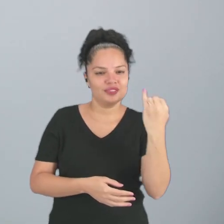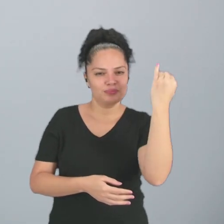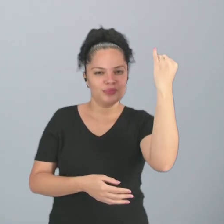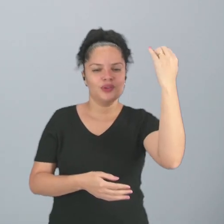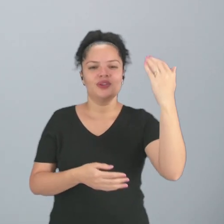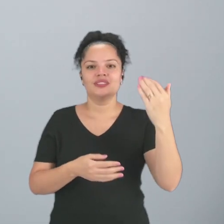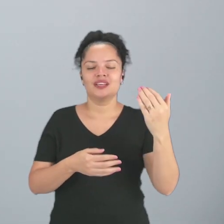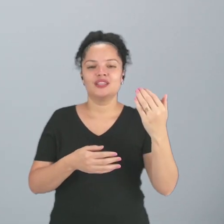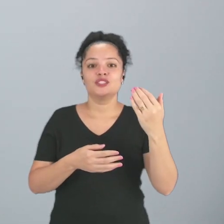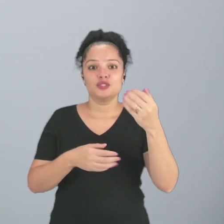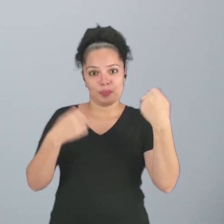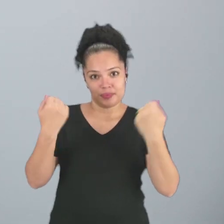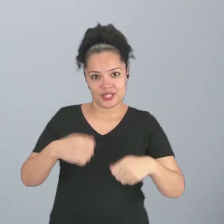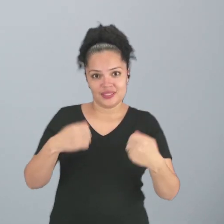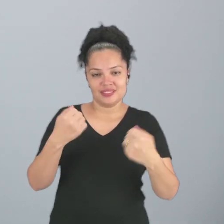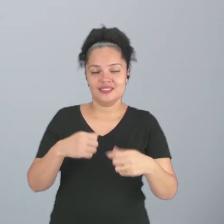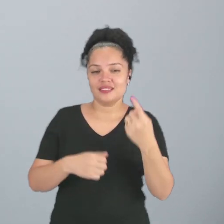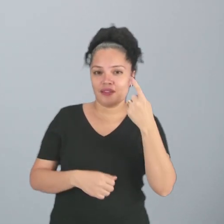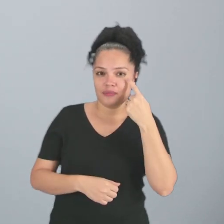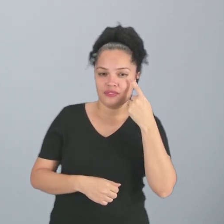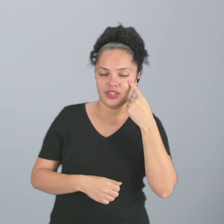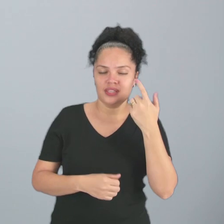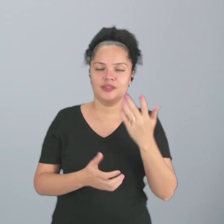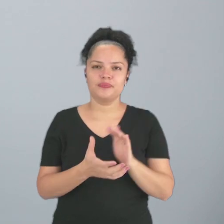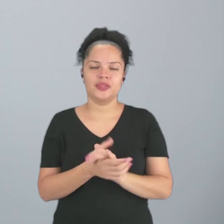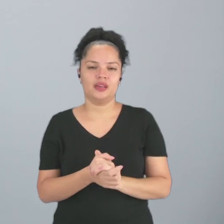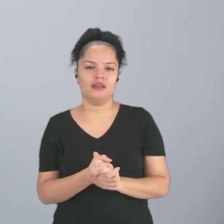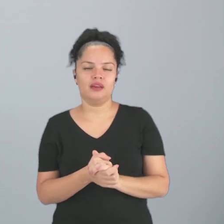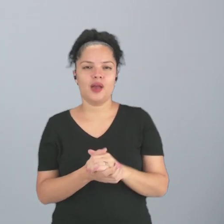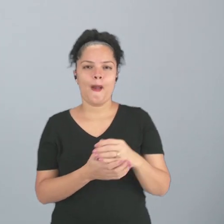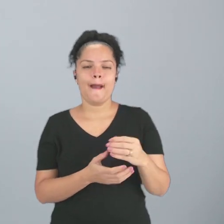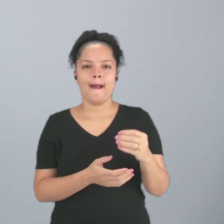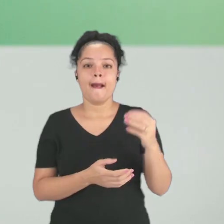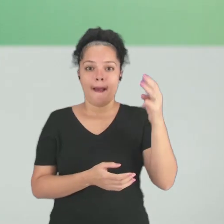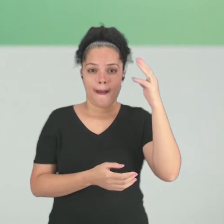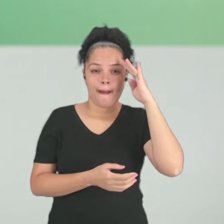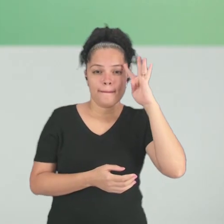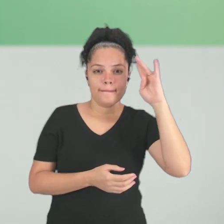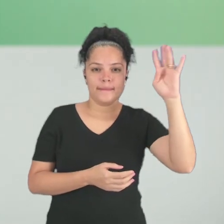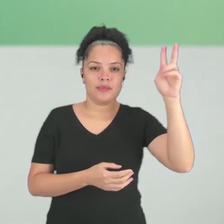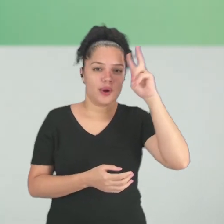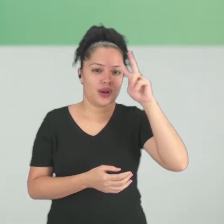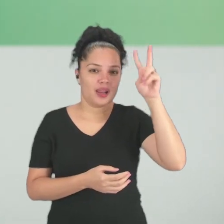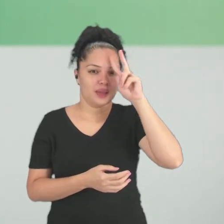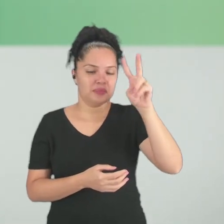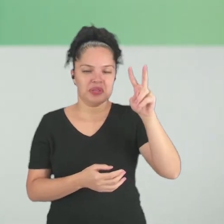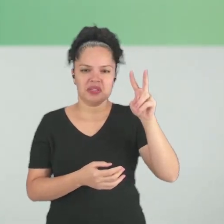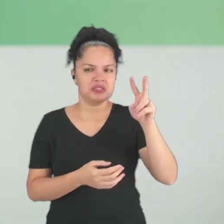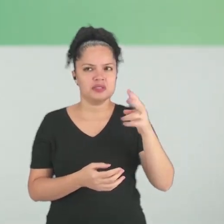fazer essa ênfase. Geralmente uma memória pode acontecer de ela não ser